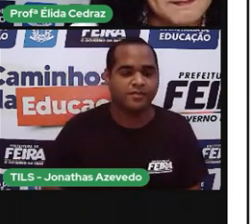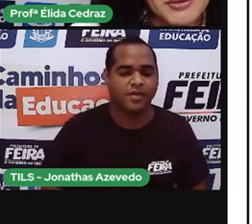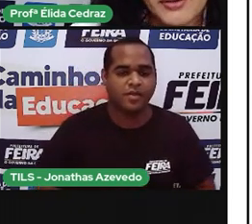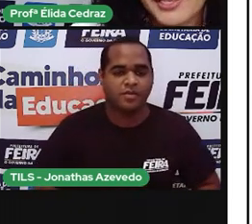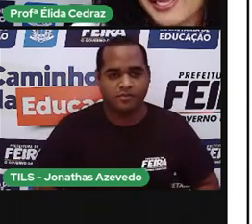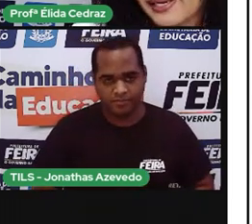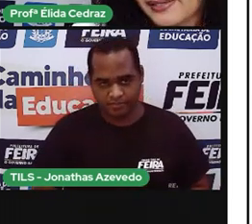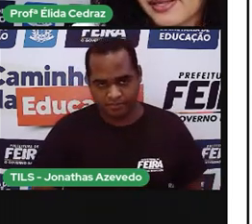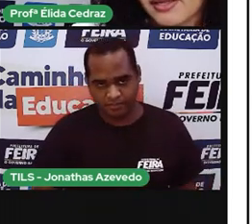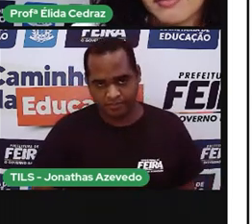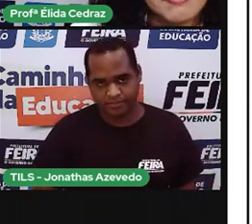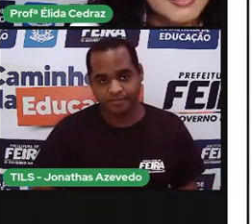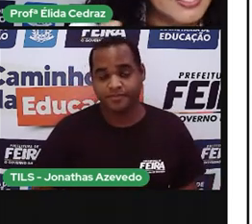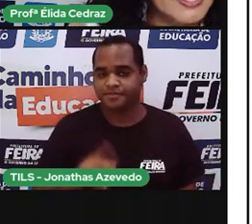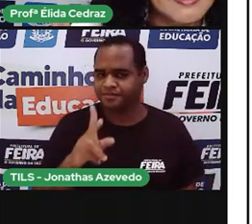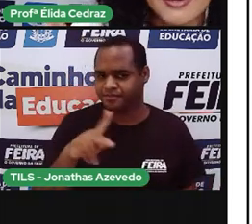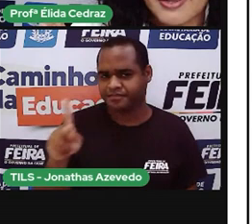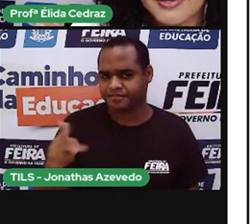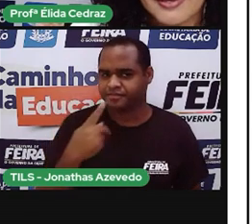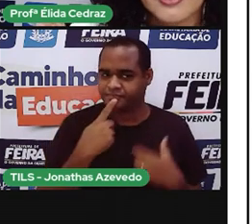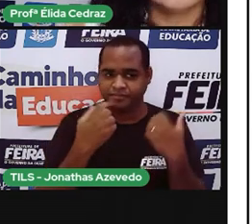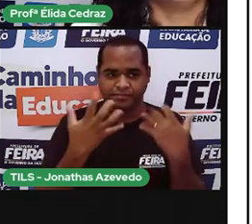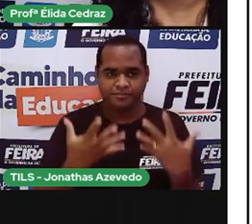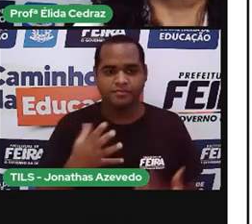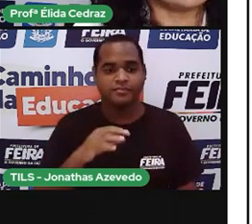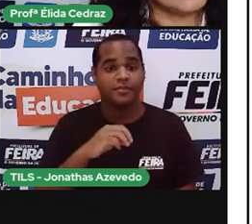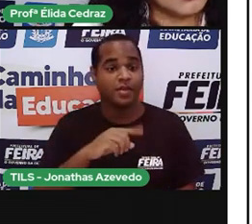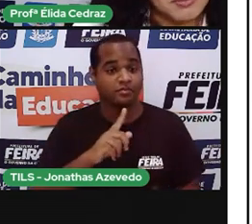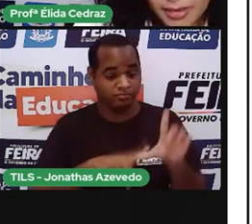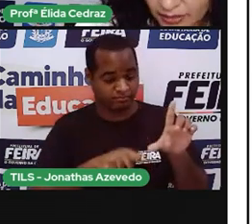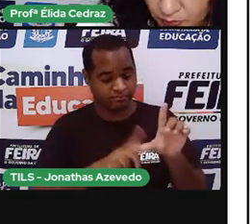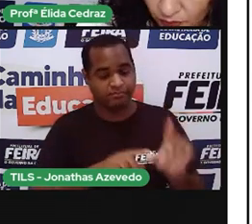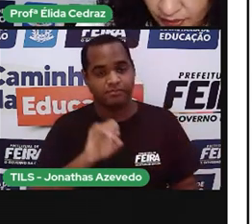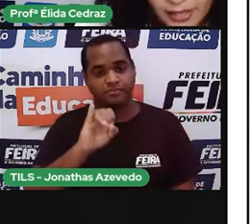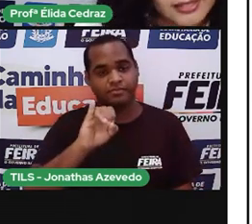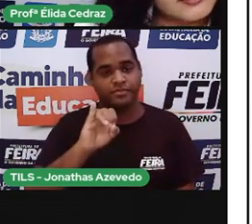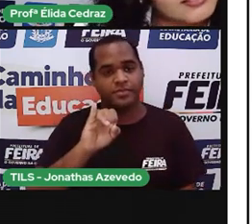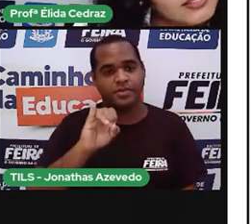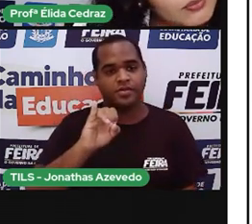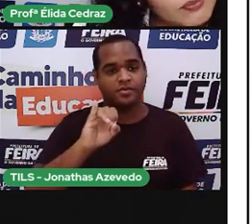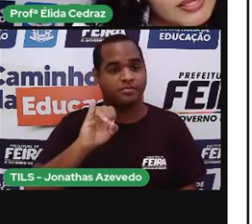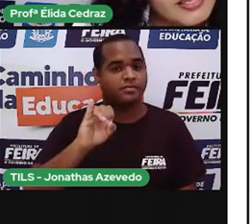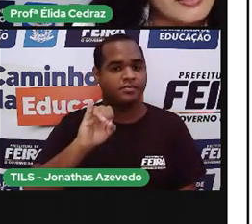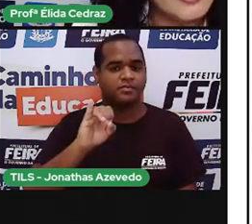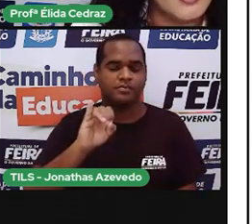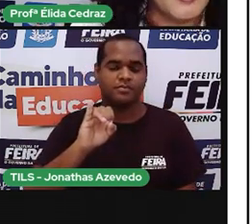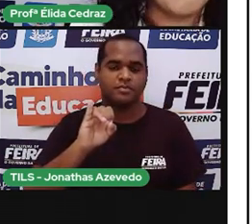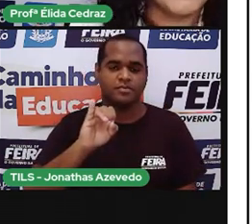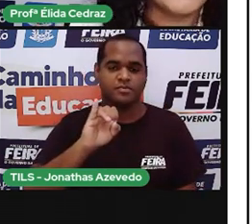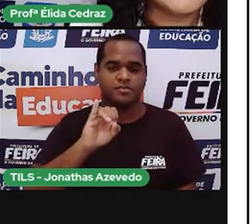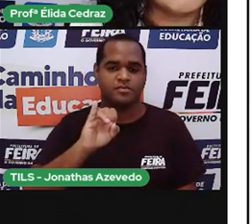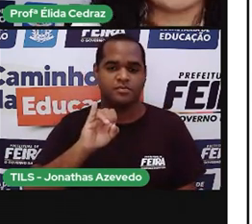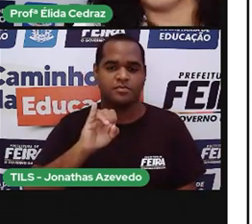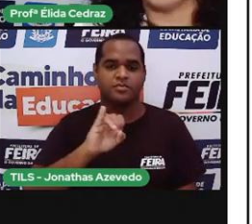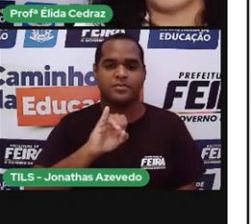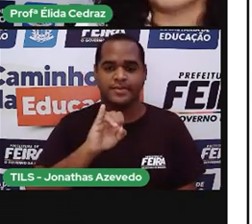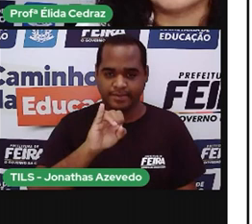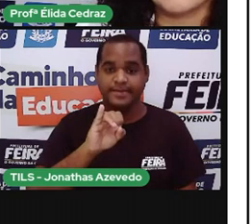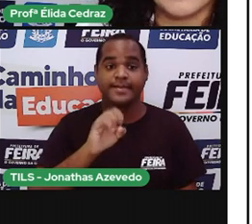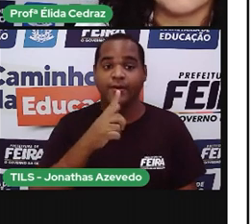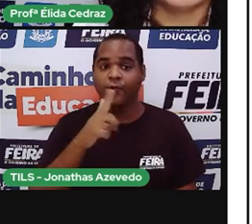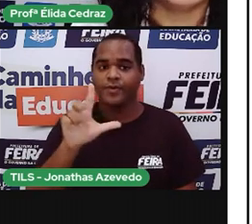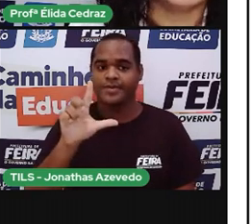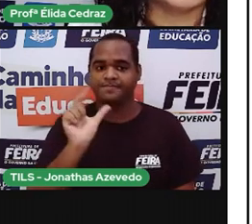e a pro herda vem a letra aí isso mesmo então a próxima